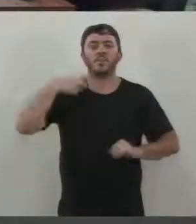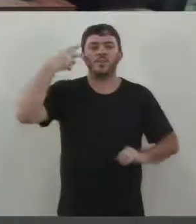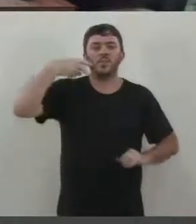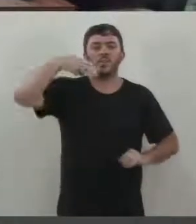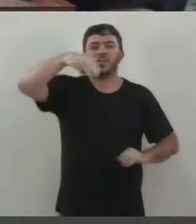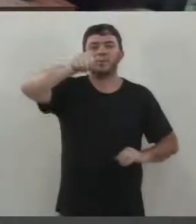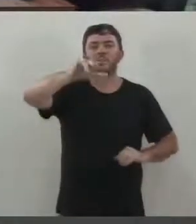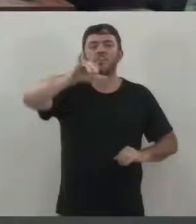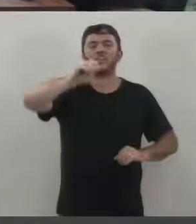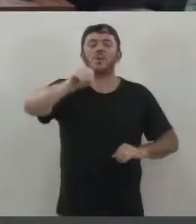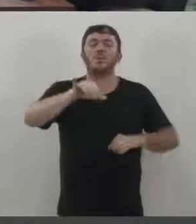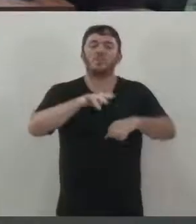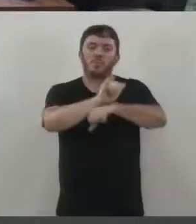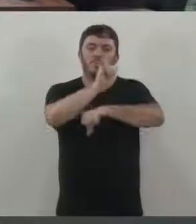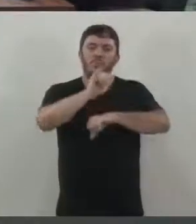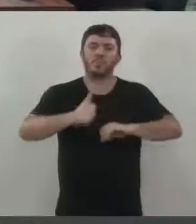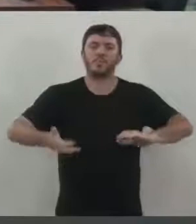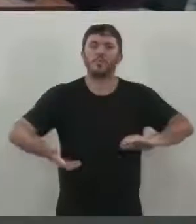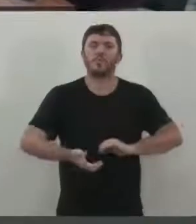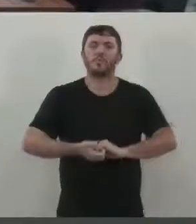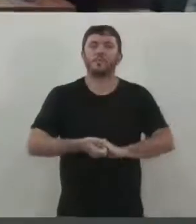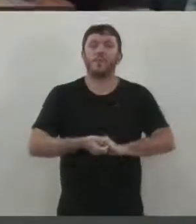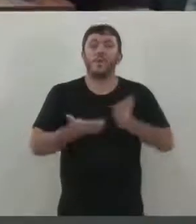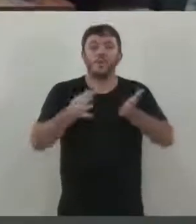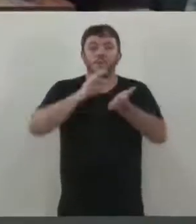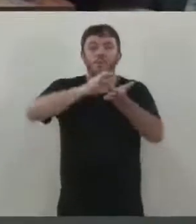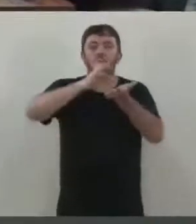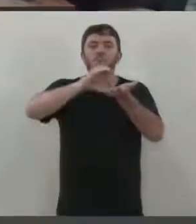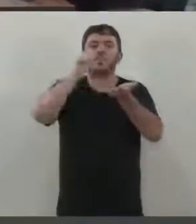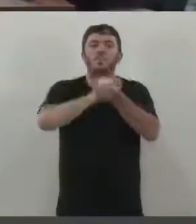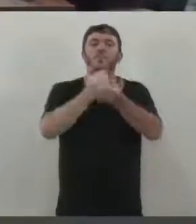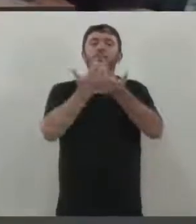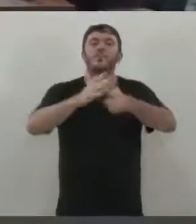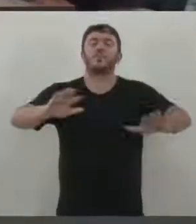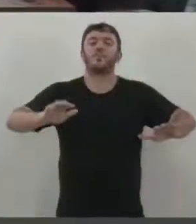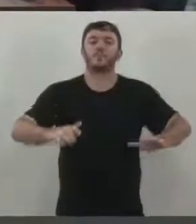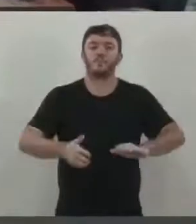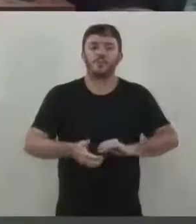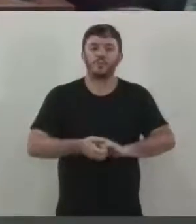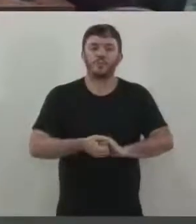né? Então não há mais inscritos, senhor presidente.